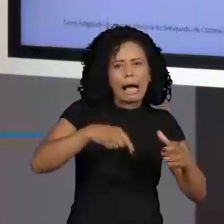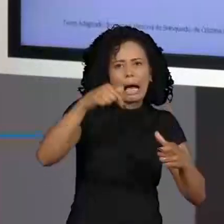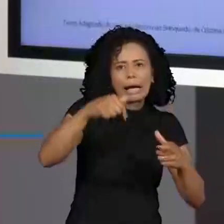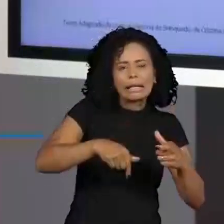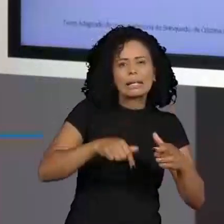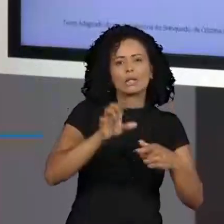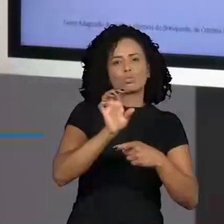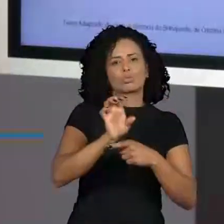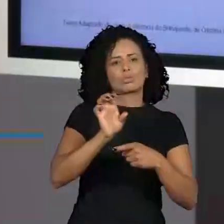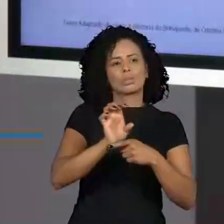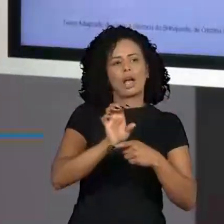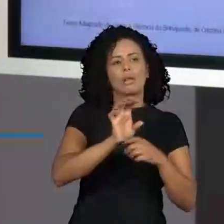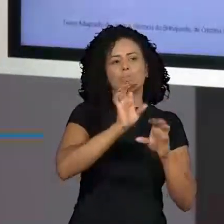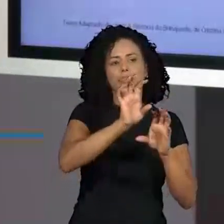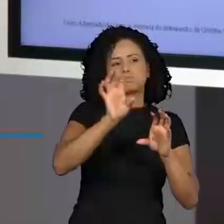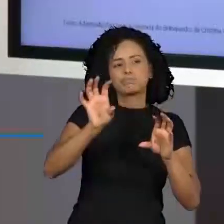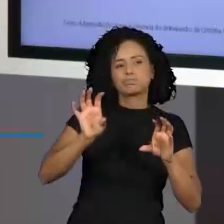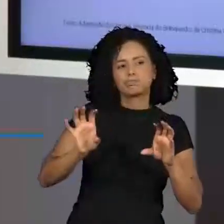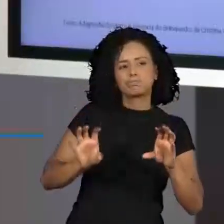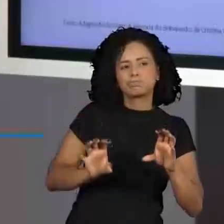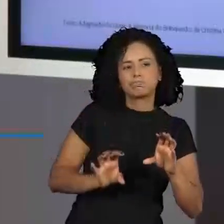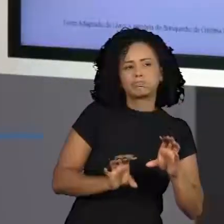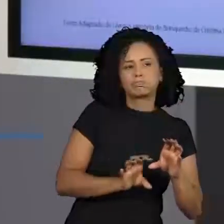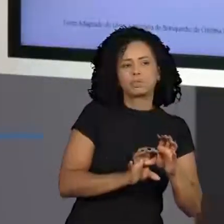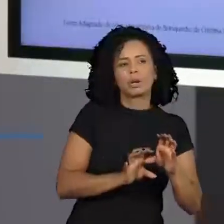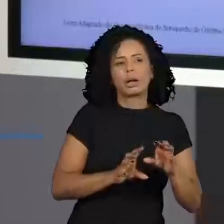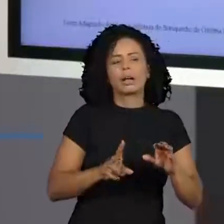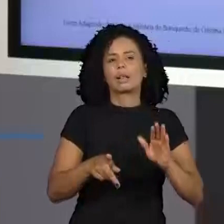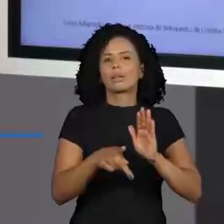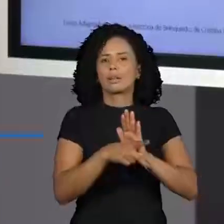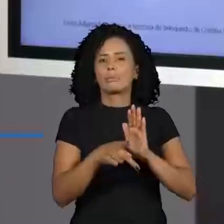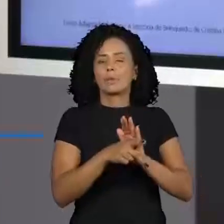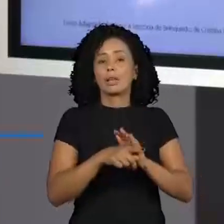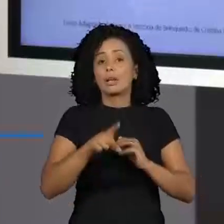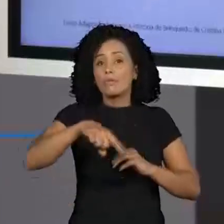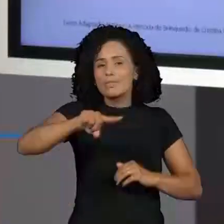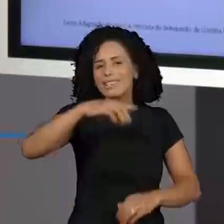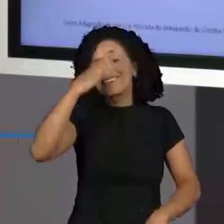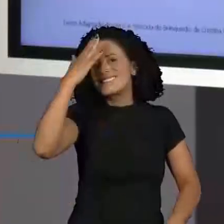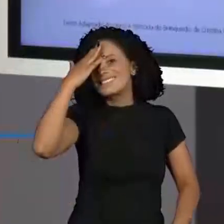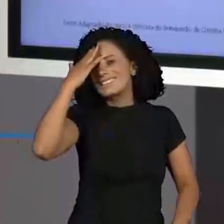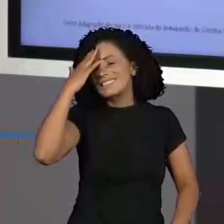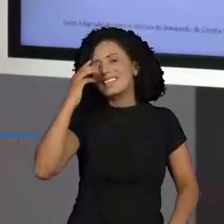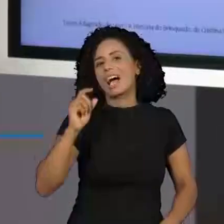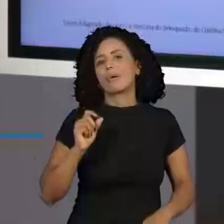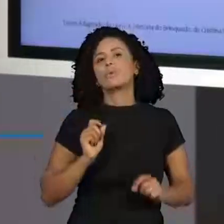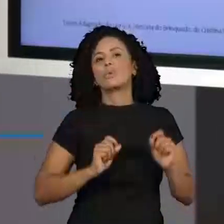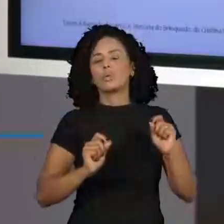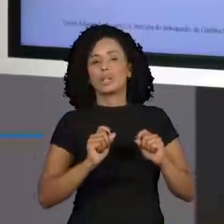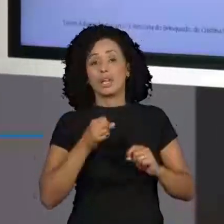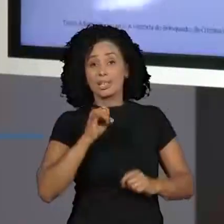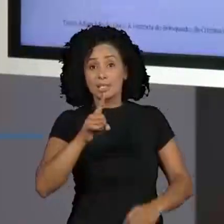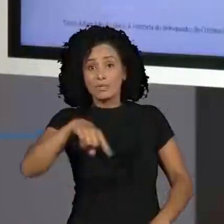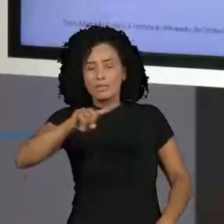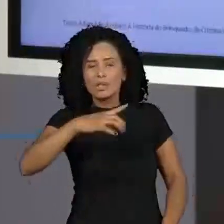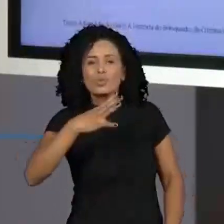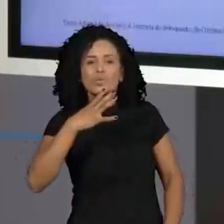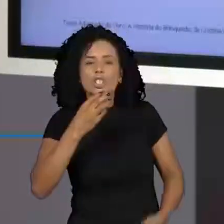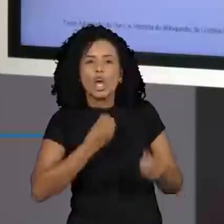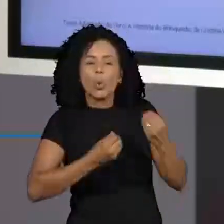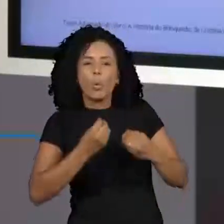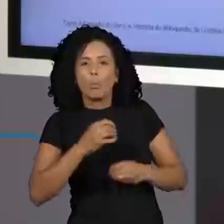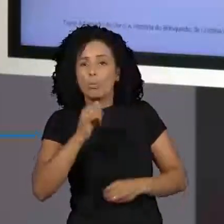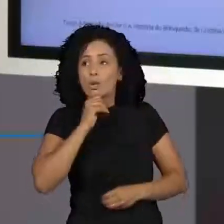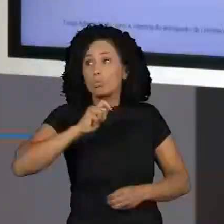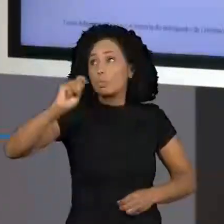do Brasil, que também ficou popular como uma brincadeira, mas a gente pode olhar mais a fundo e conversar um pouquinho,